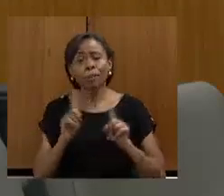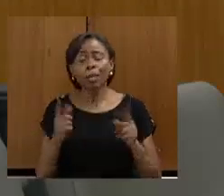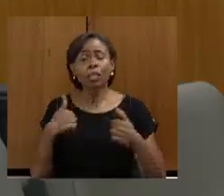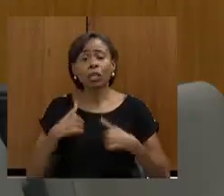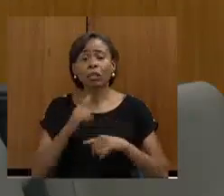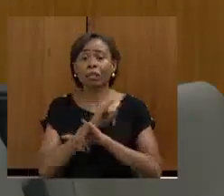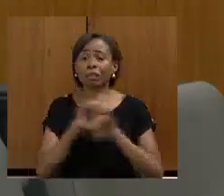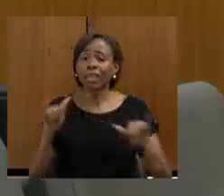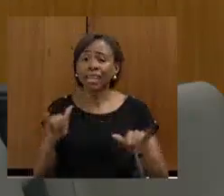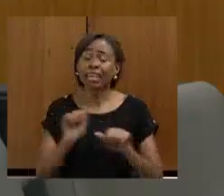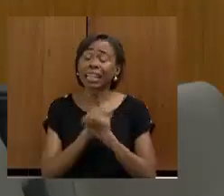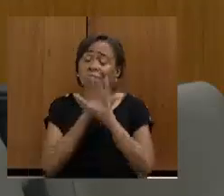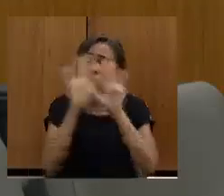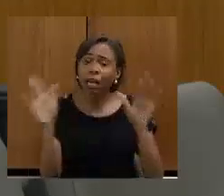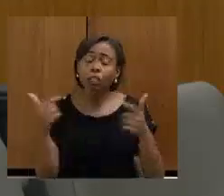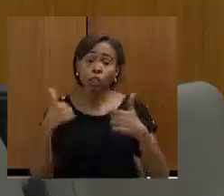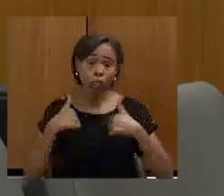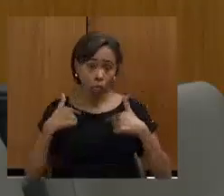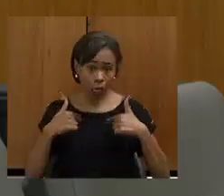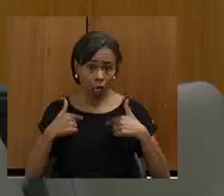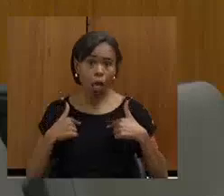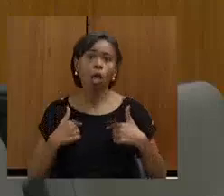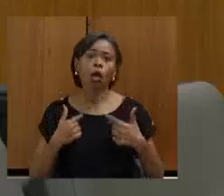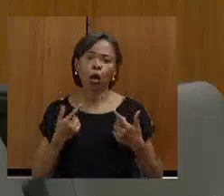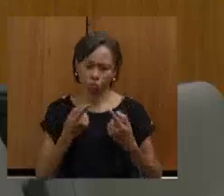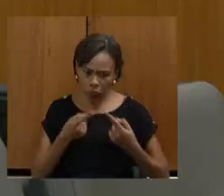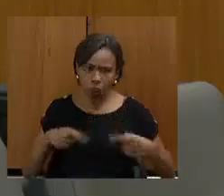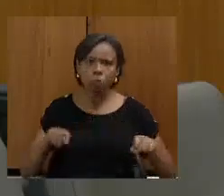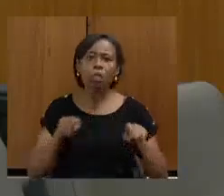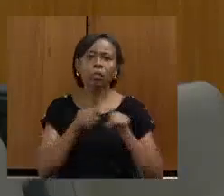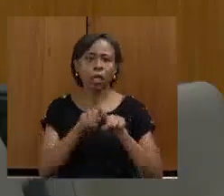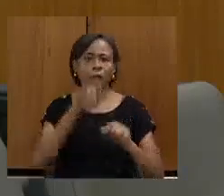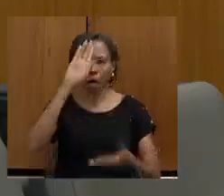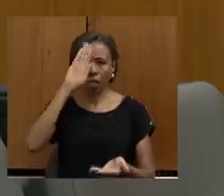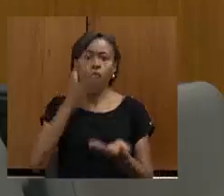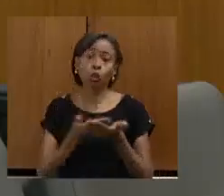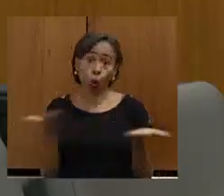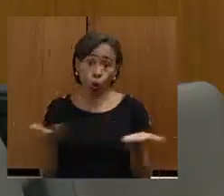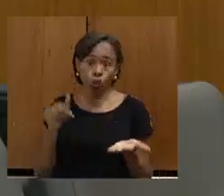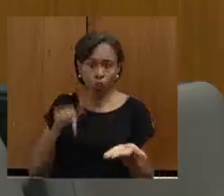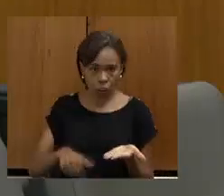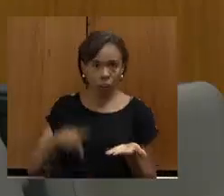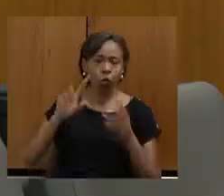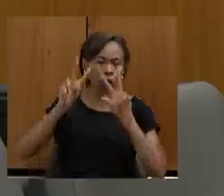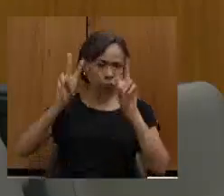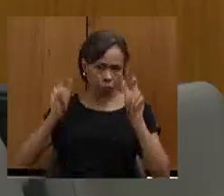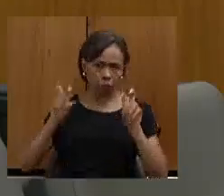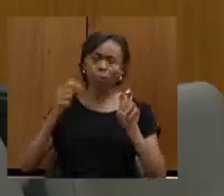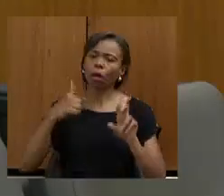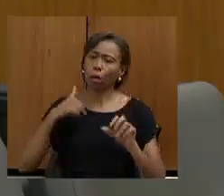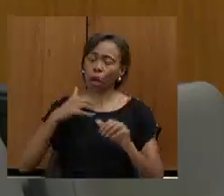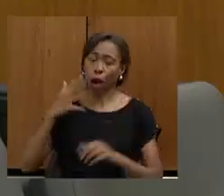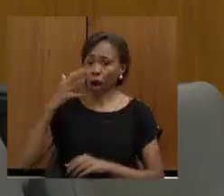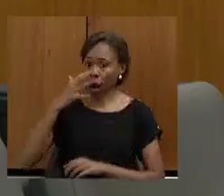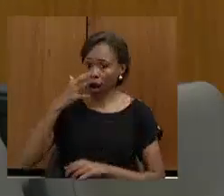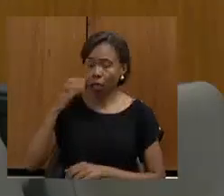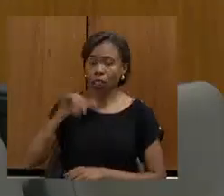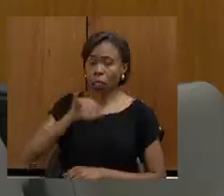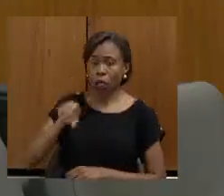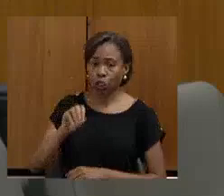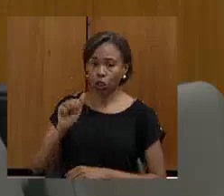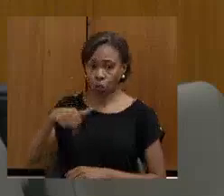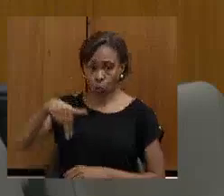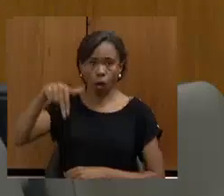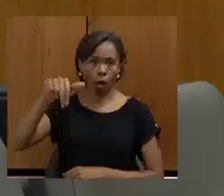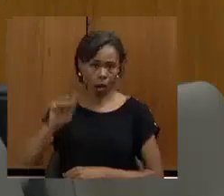claro que eu sou totalmente parceiro e acredito muito no tema que está sendo tratado hoje. Eu sou um grande admirador da Joana Cansado,